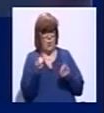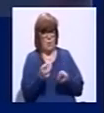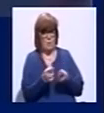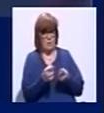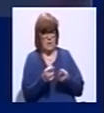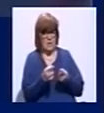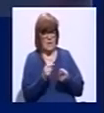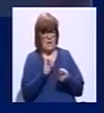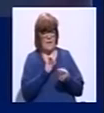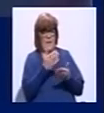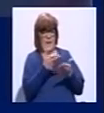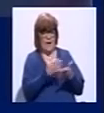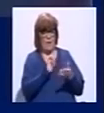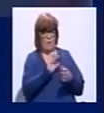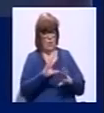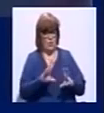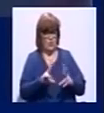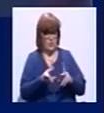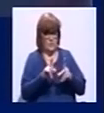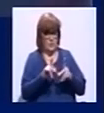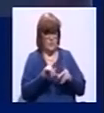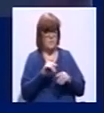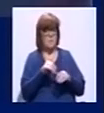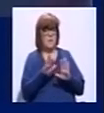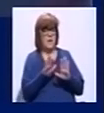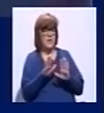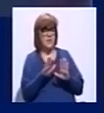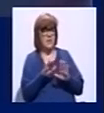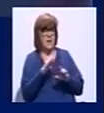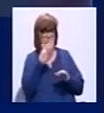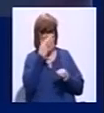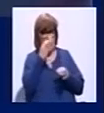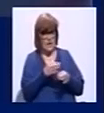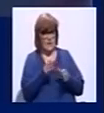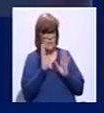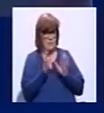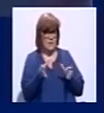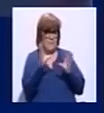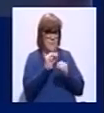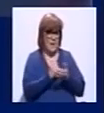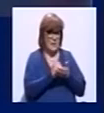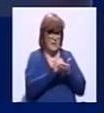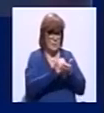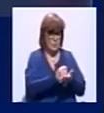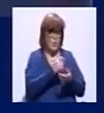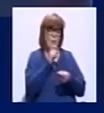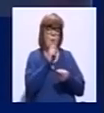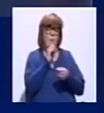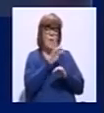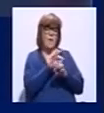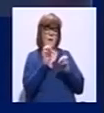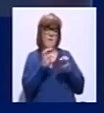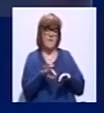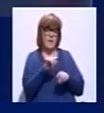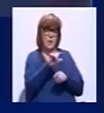embrionária daquilo que é o vosso desenvolvimento ainda assim acredita que você necessários mais apoios para que possam de facto terminar e